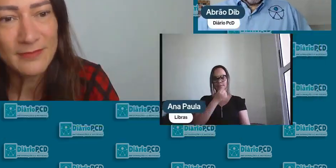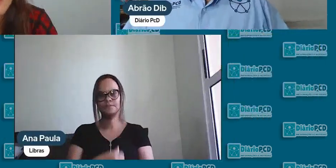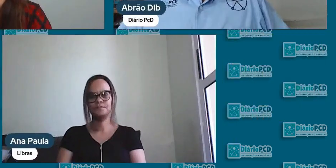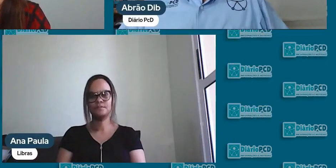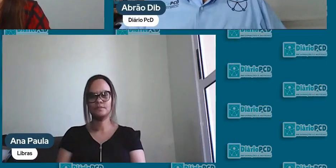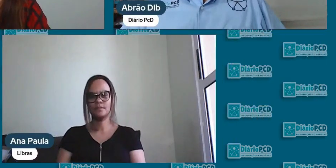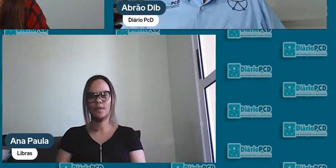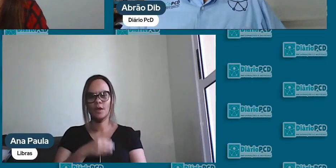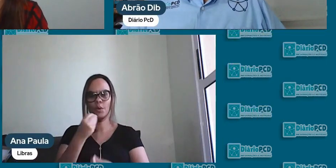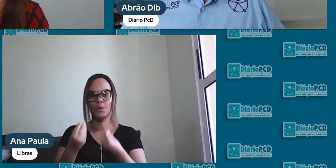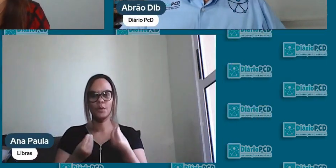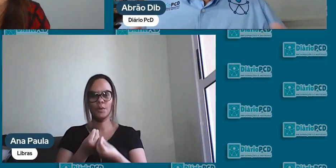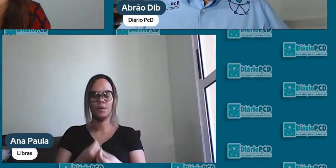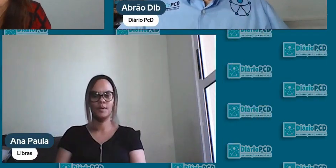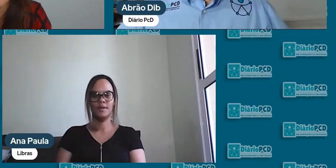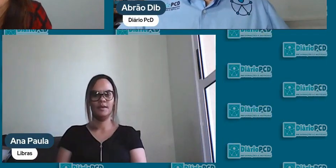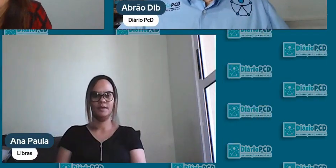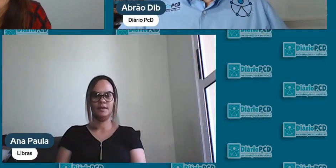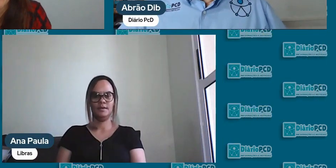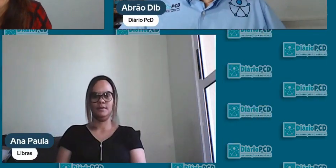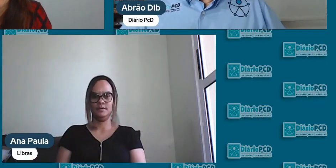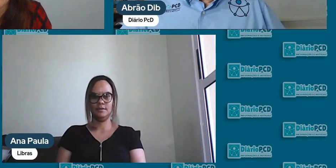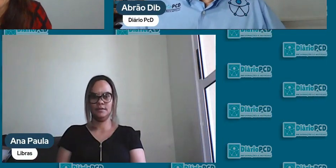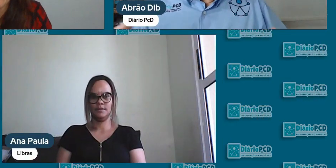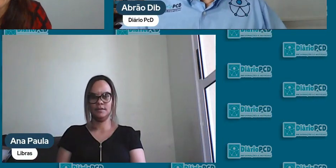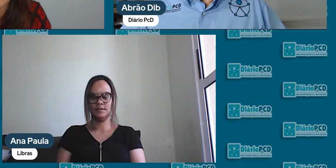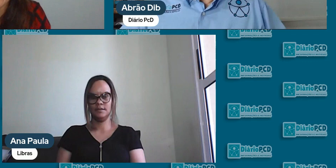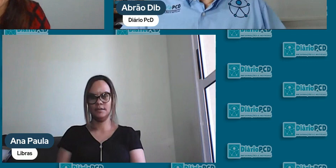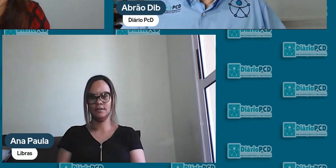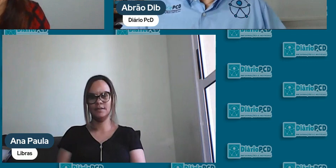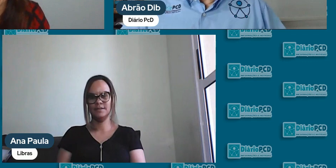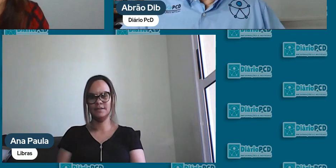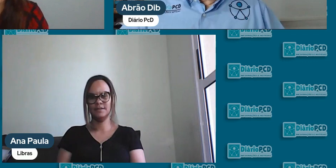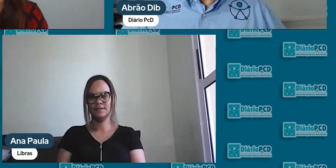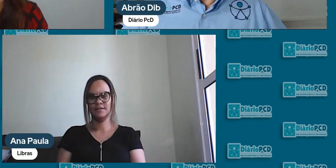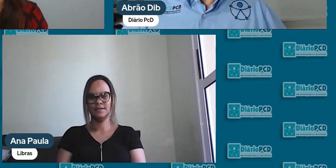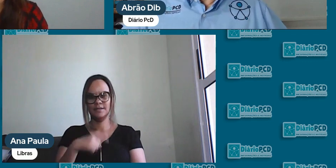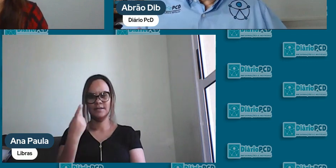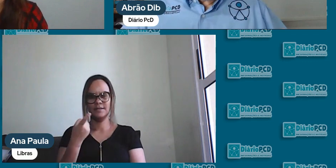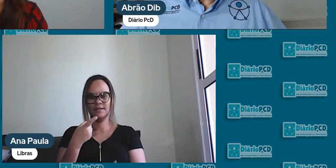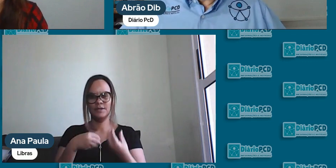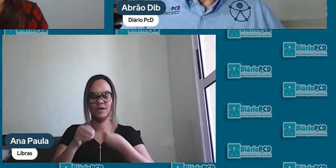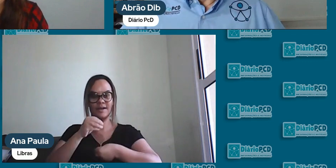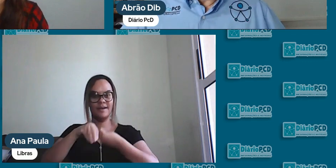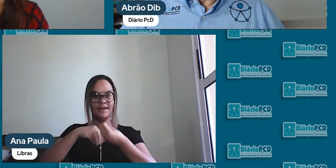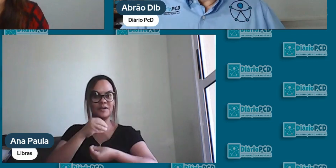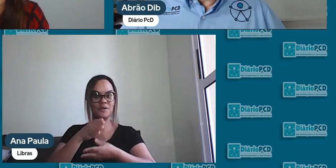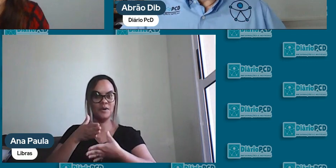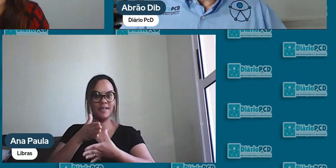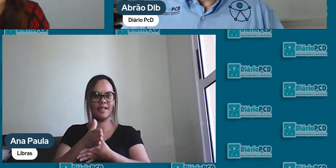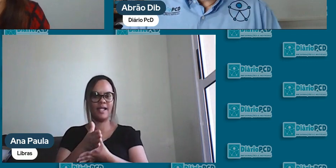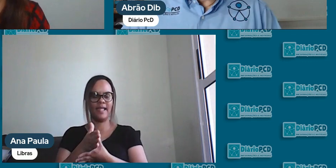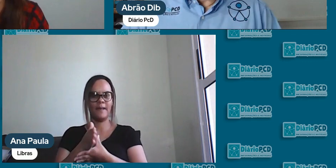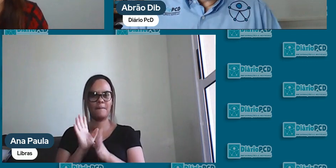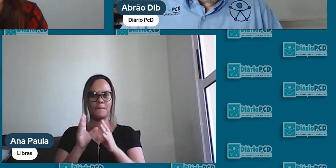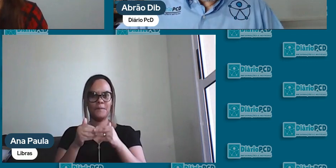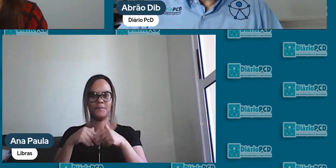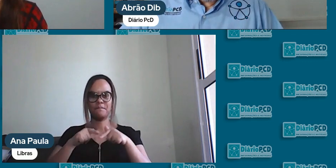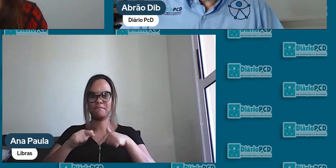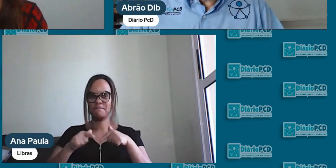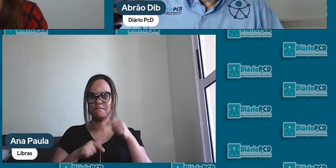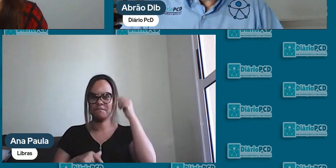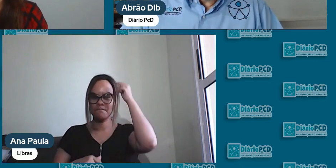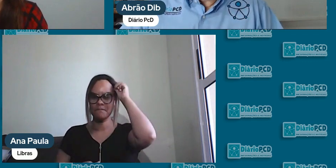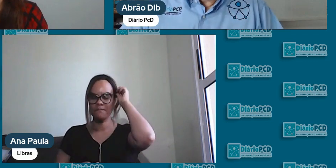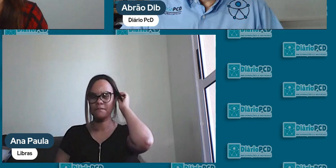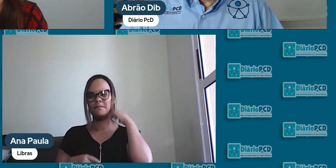E quando você diz que nós, né, é porque você está envolvida diretamente nesse grupo de trabalho. Qual é a